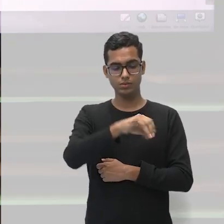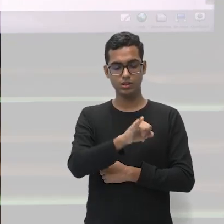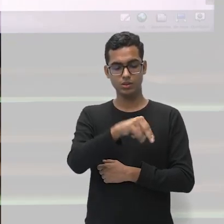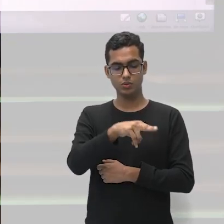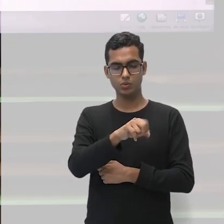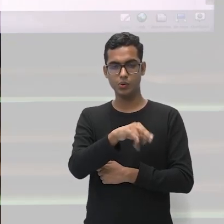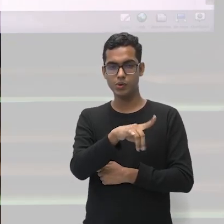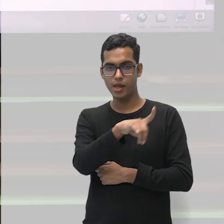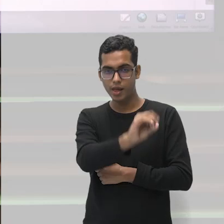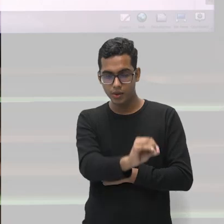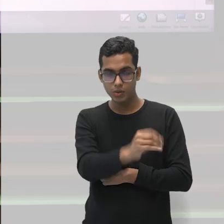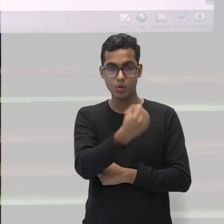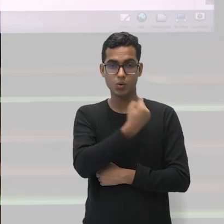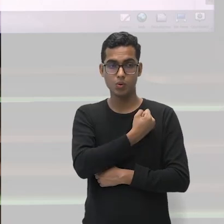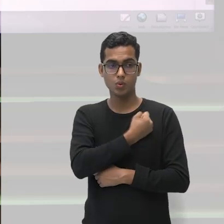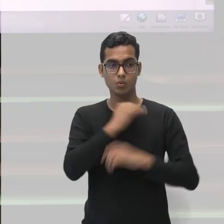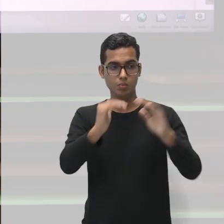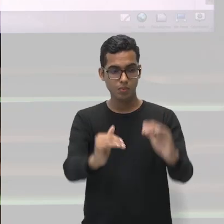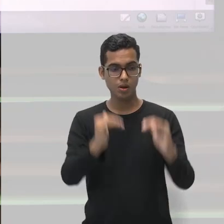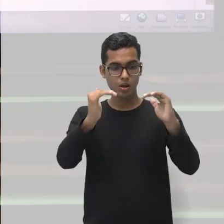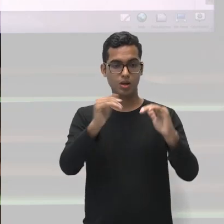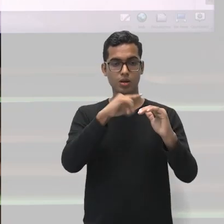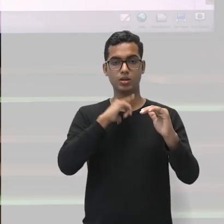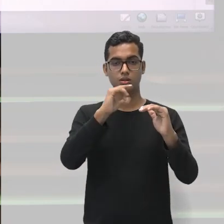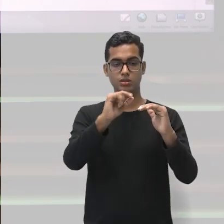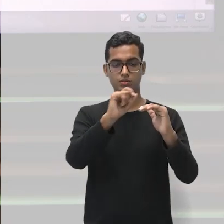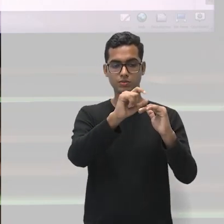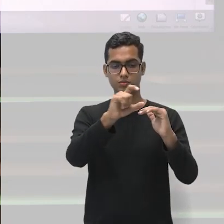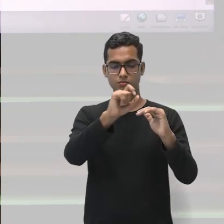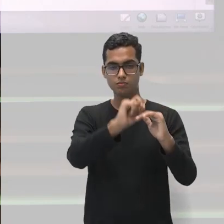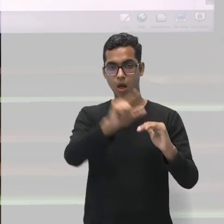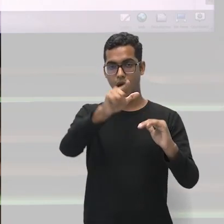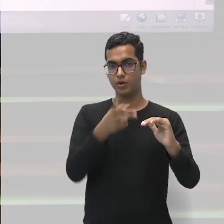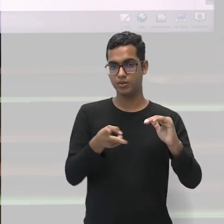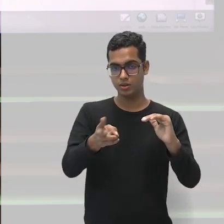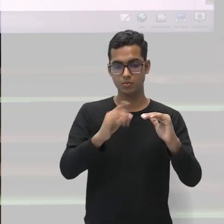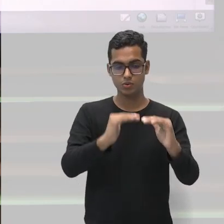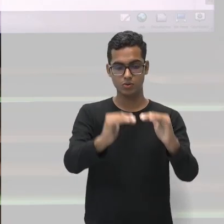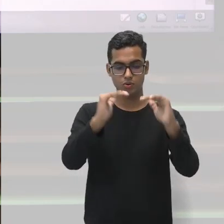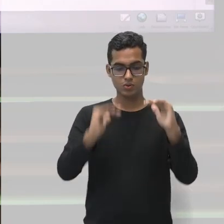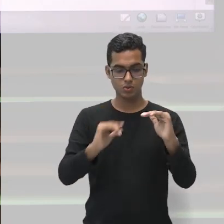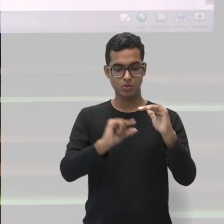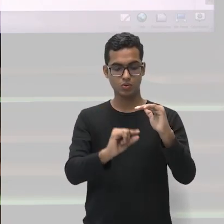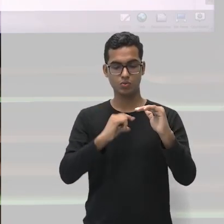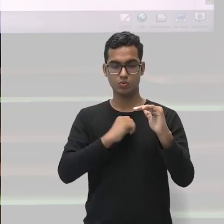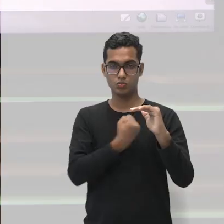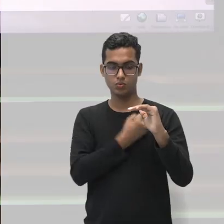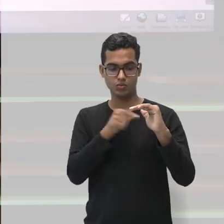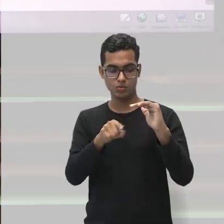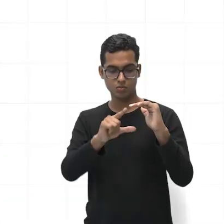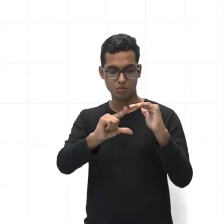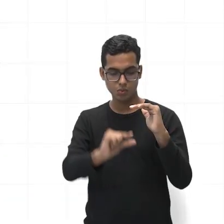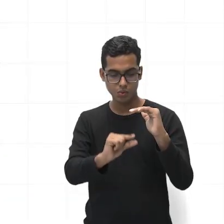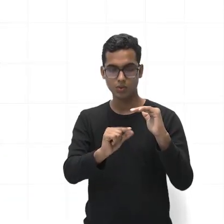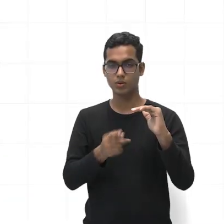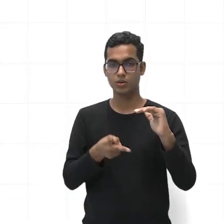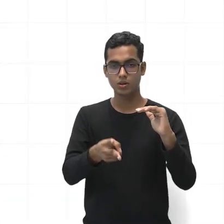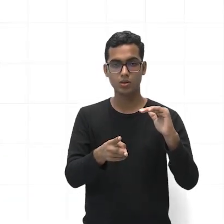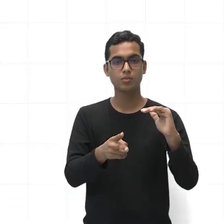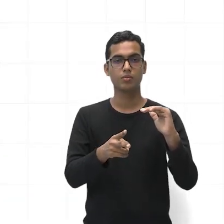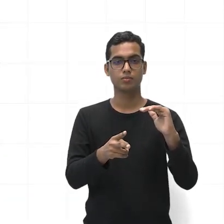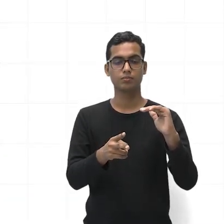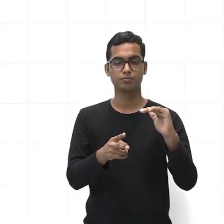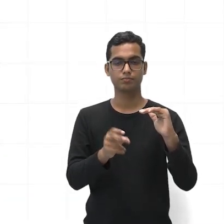será maior que o subtraindo para que a gente possa realizar a operação. Vamos ver aqui um exemplo.